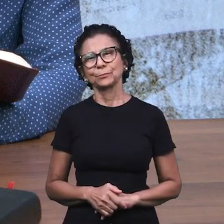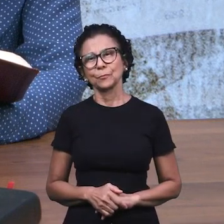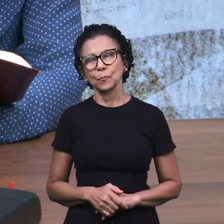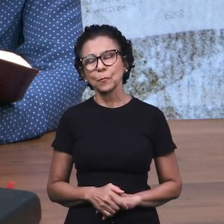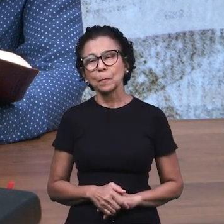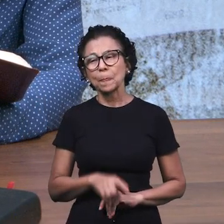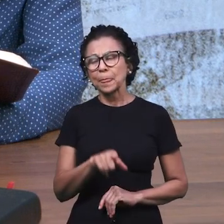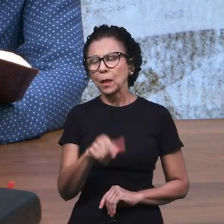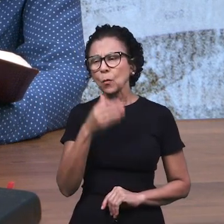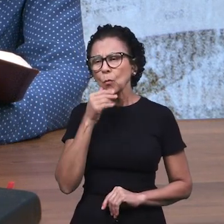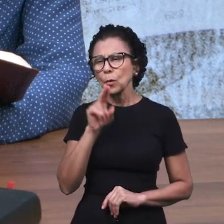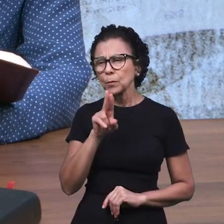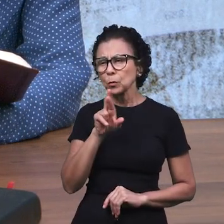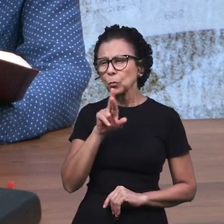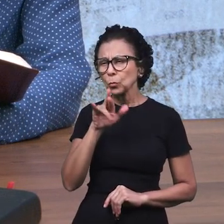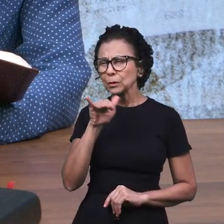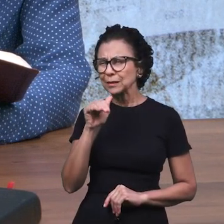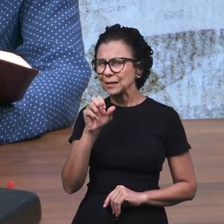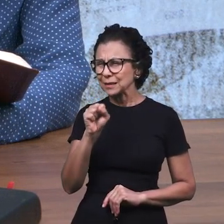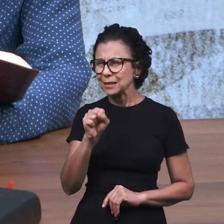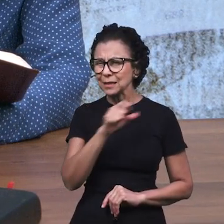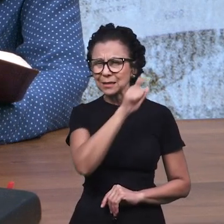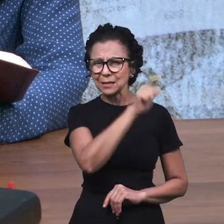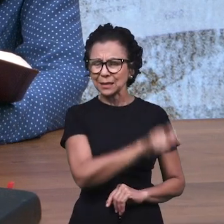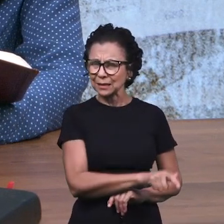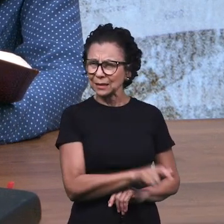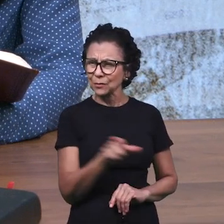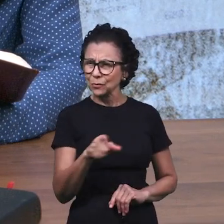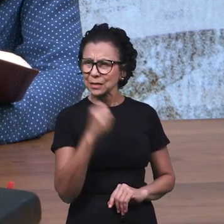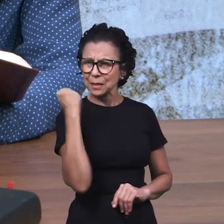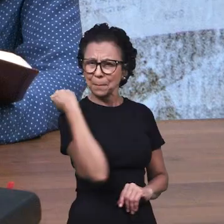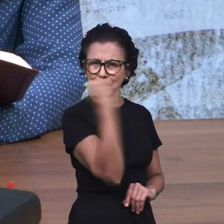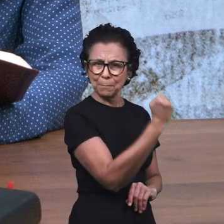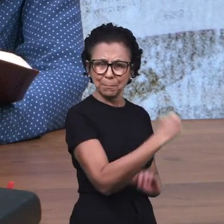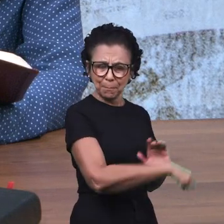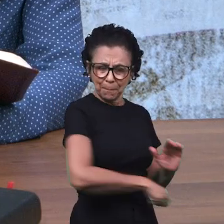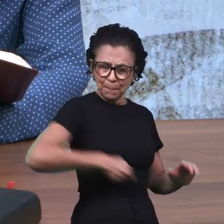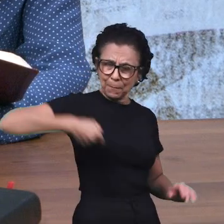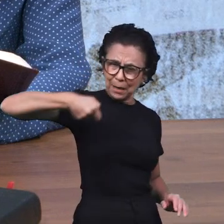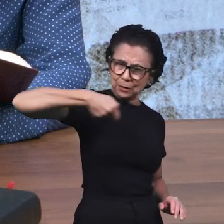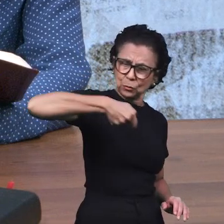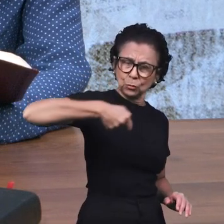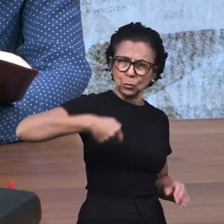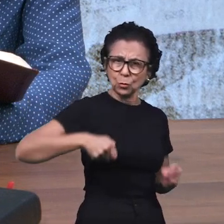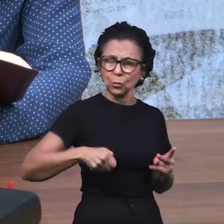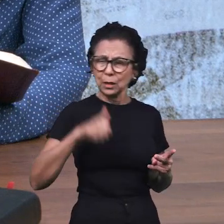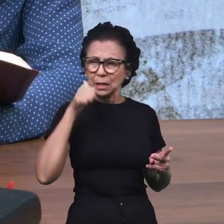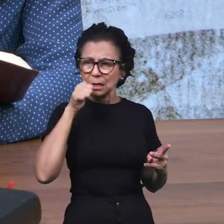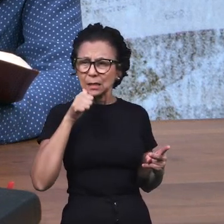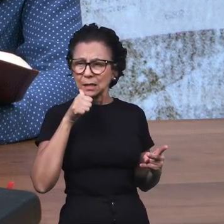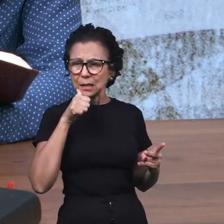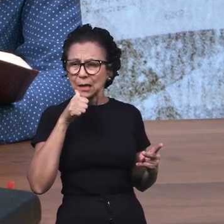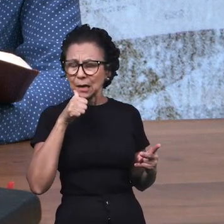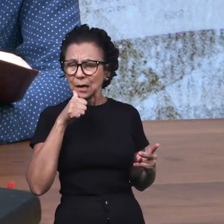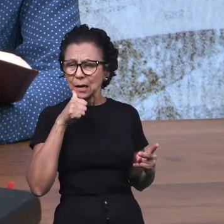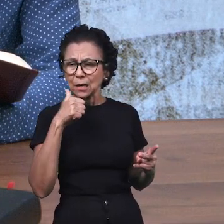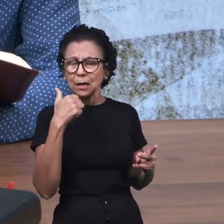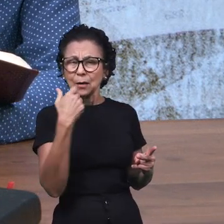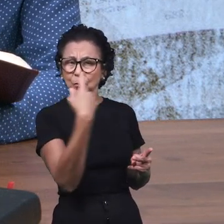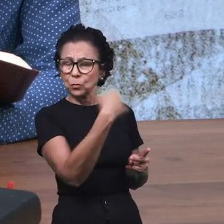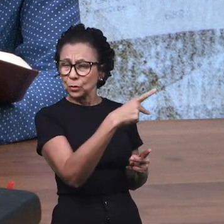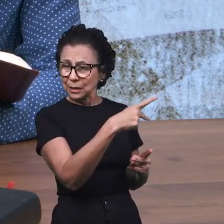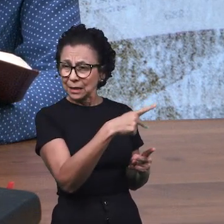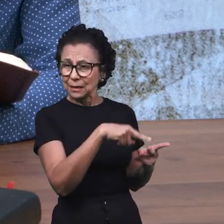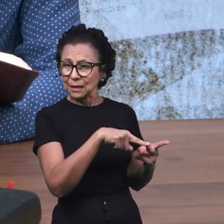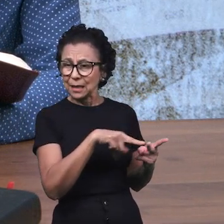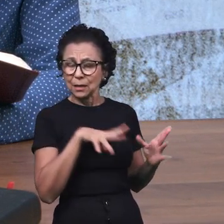Urias, o heteu, feriste a espada, e a sua mulher tomaste por tua mulher, e a ele